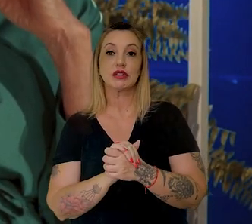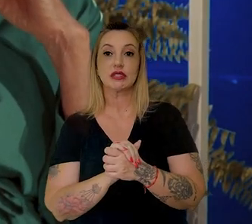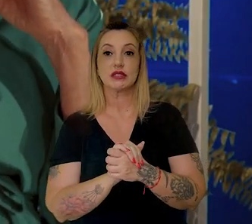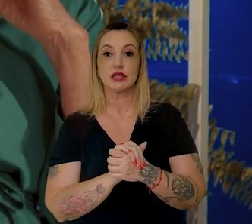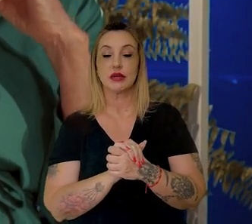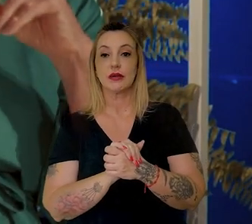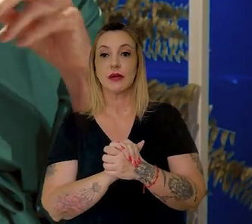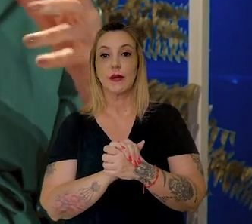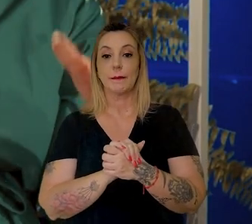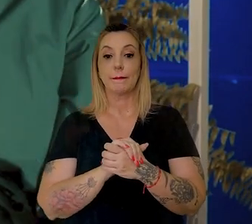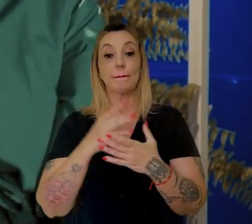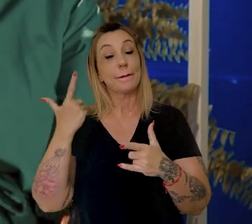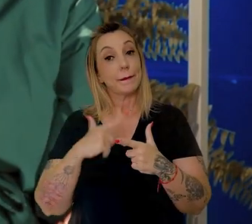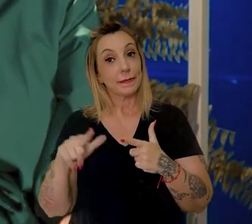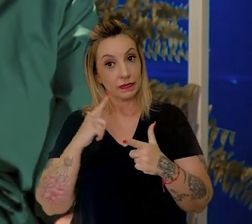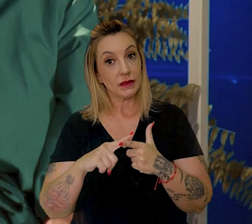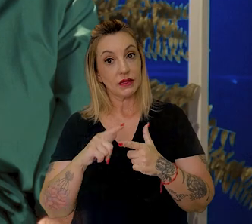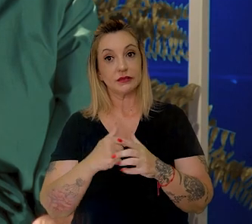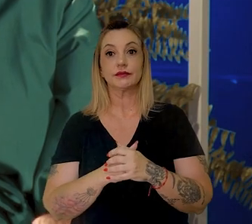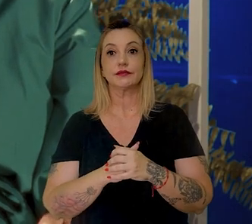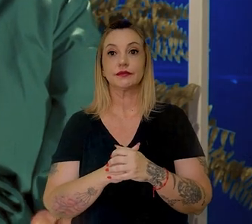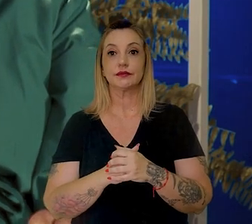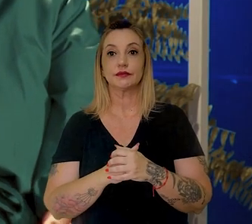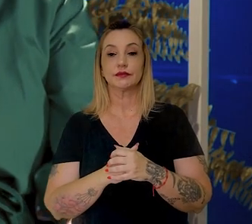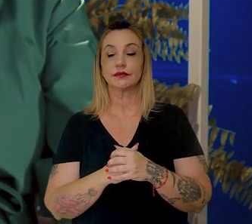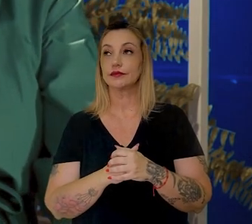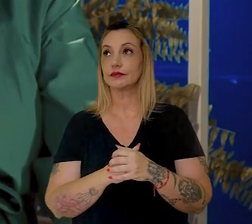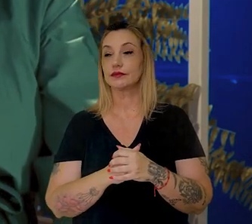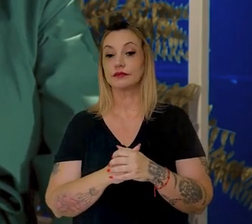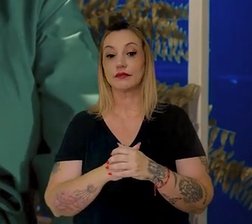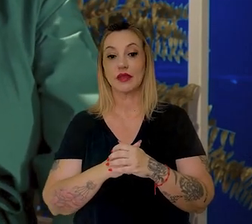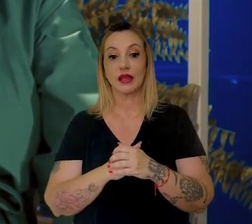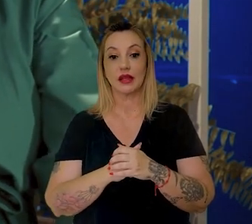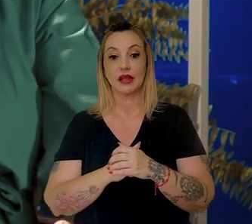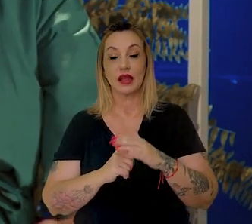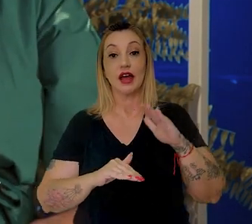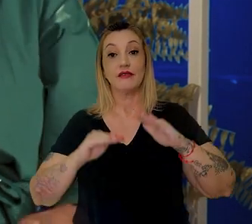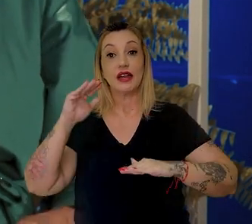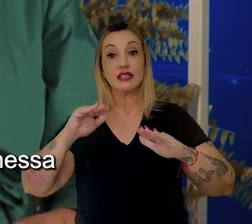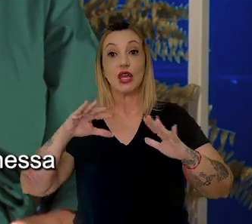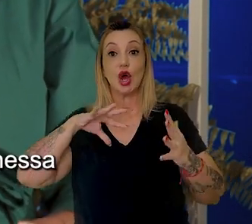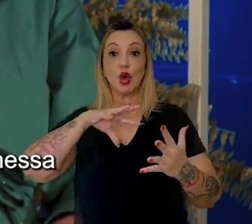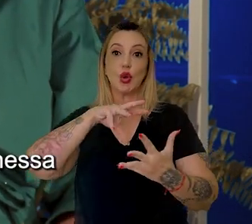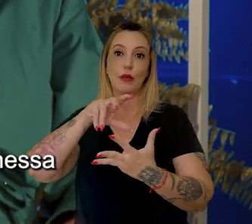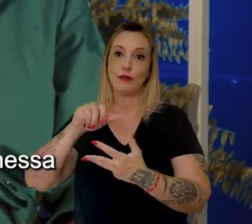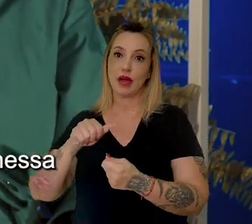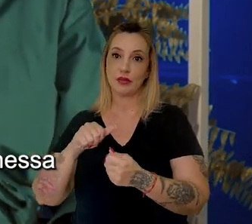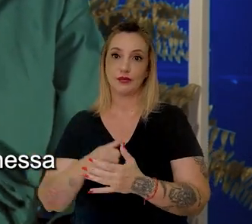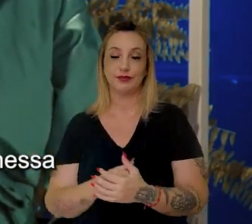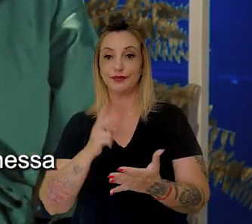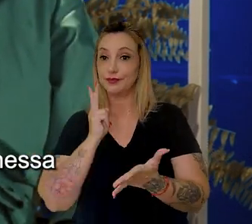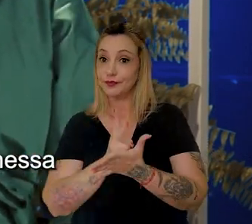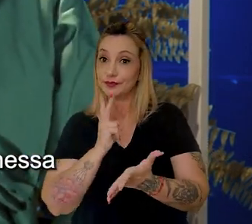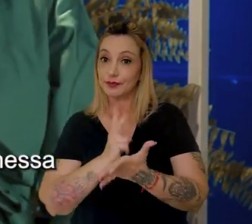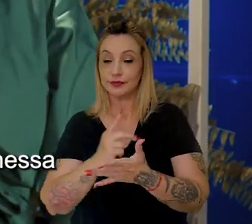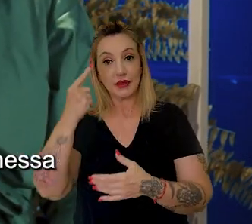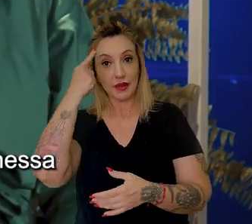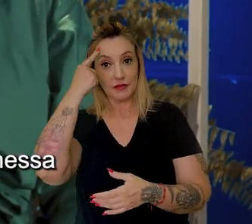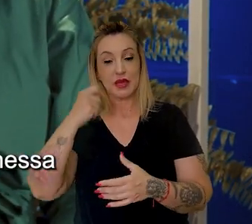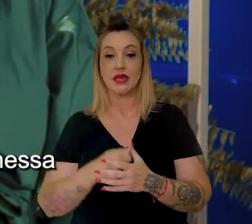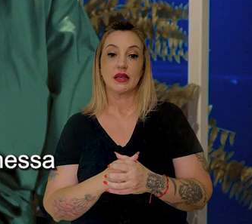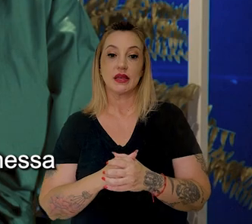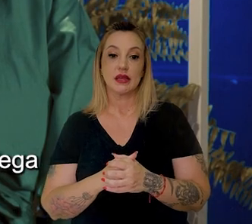né O problema é que eh a avaliação ela é Global né então mesmo quando a gente pensa